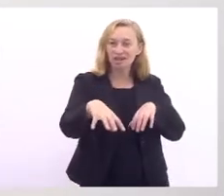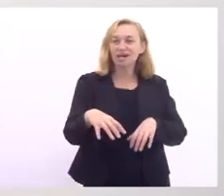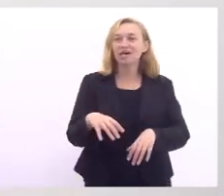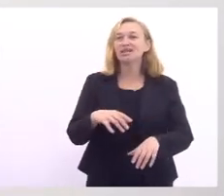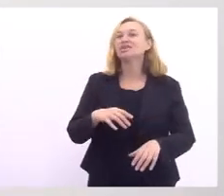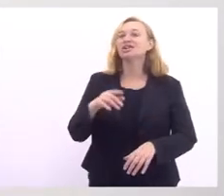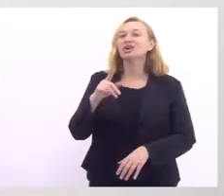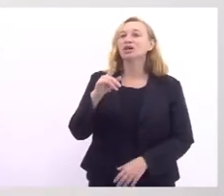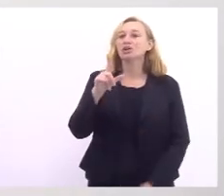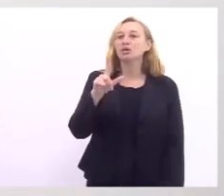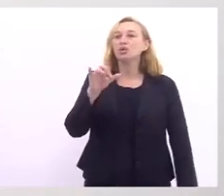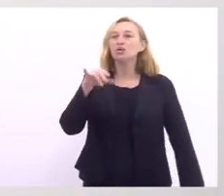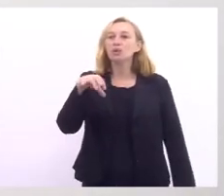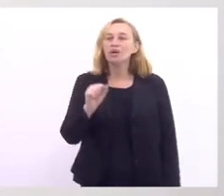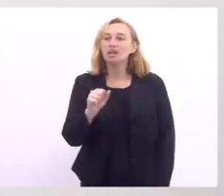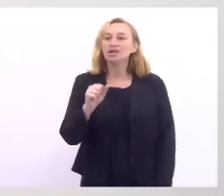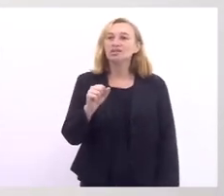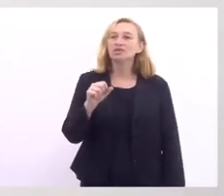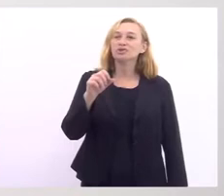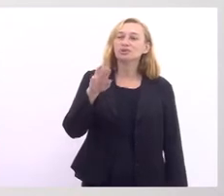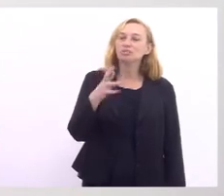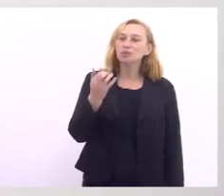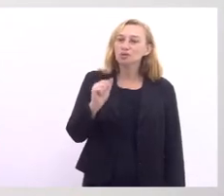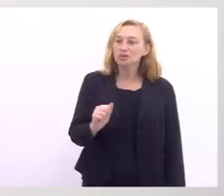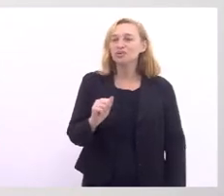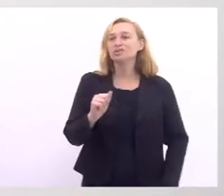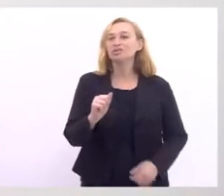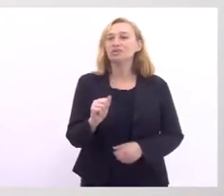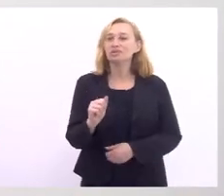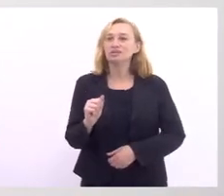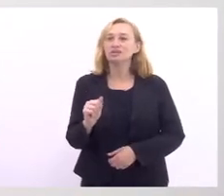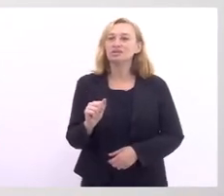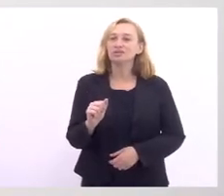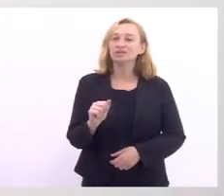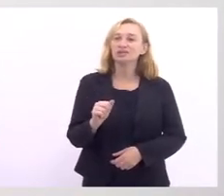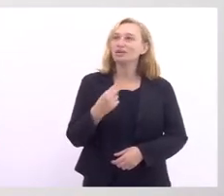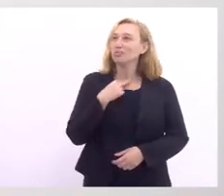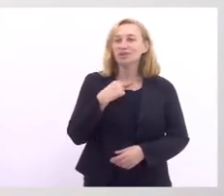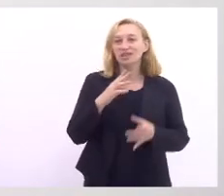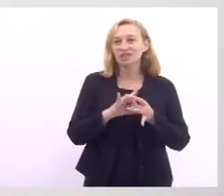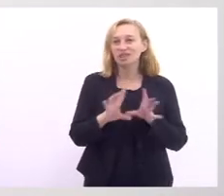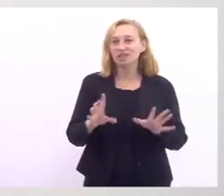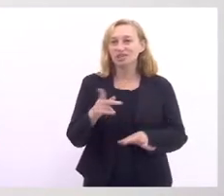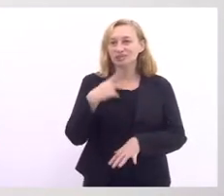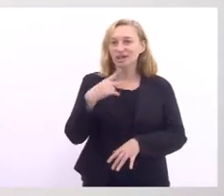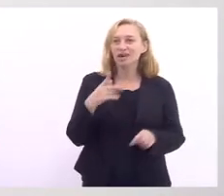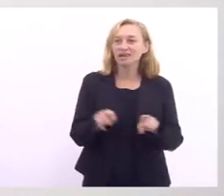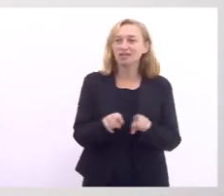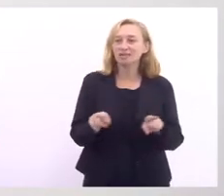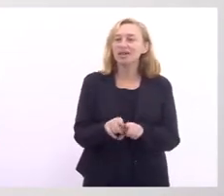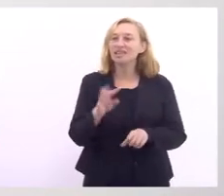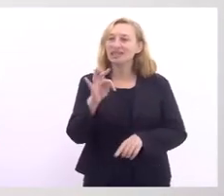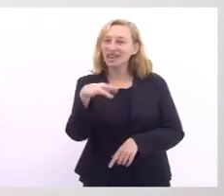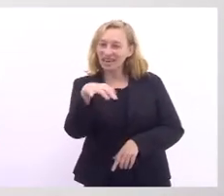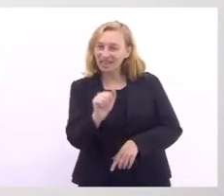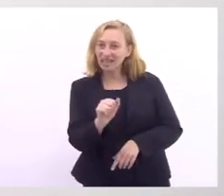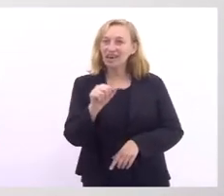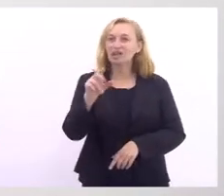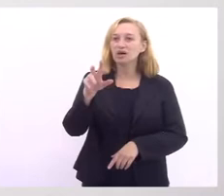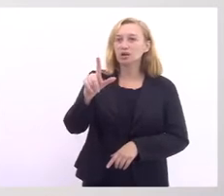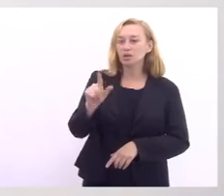Formação Lucas Bruno é Bruna e é isso eu não podia deixar de destacar aqui também Tainara